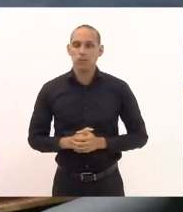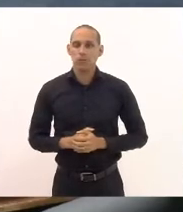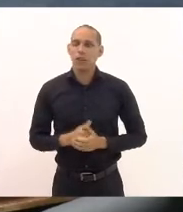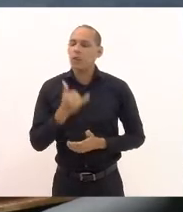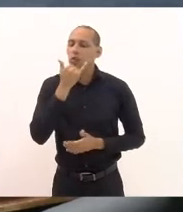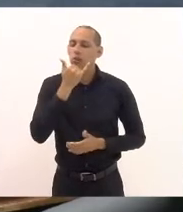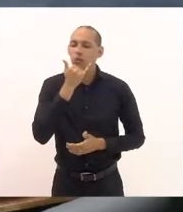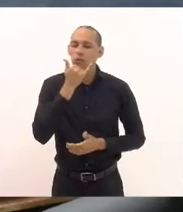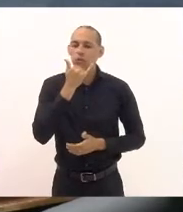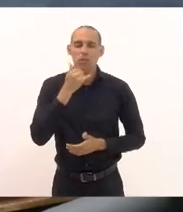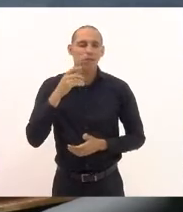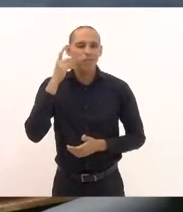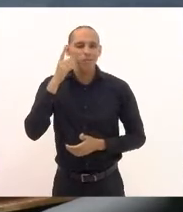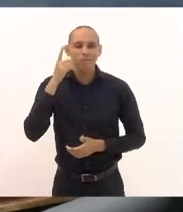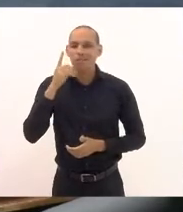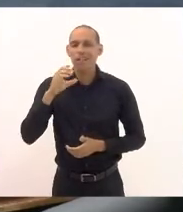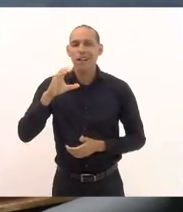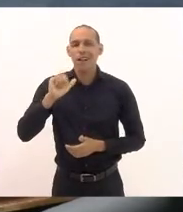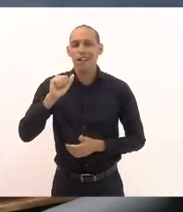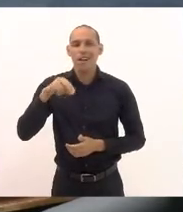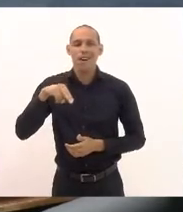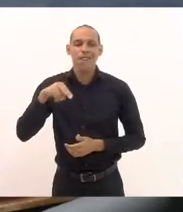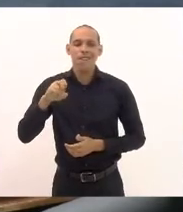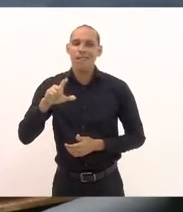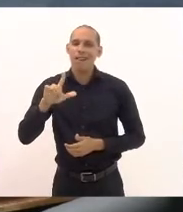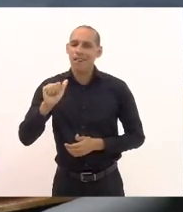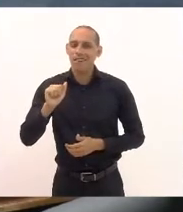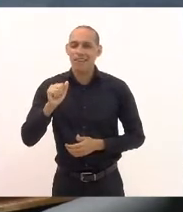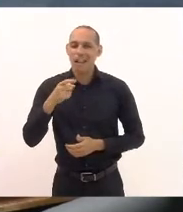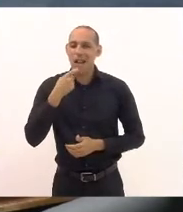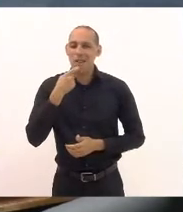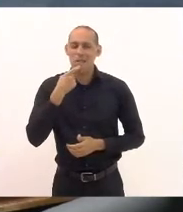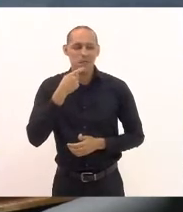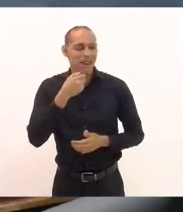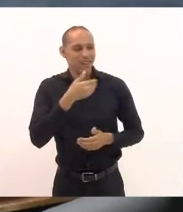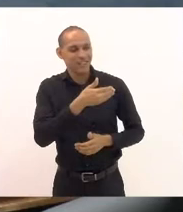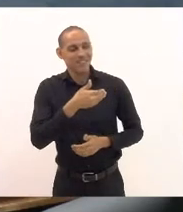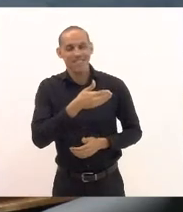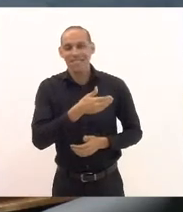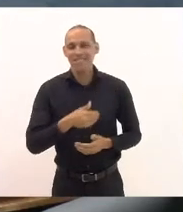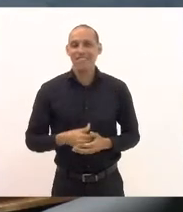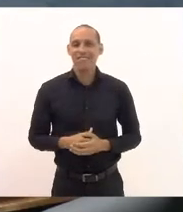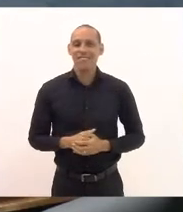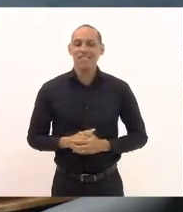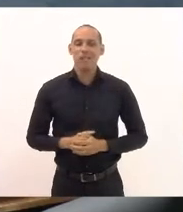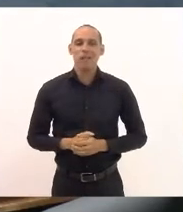Perdão, deputado Márcio Canella. Está muito próximo já.